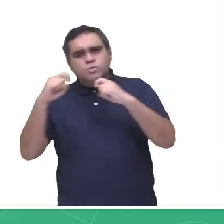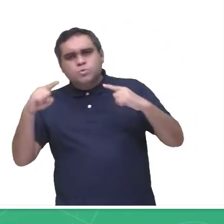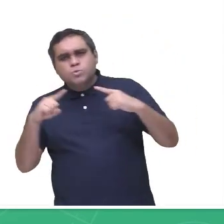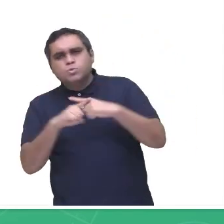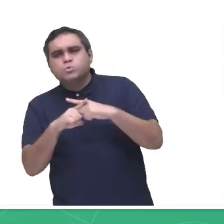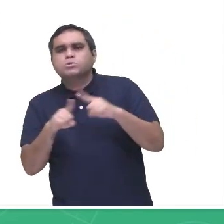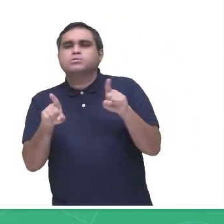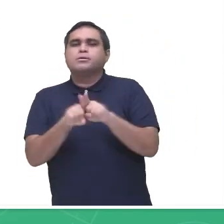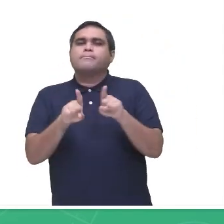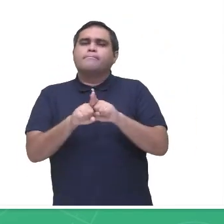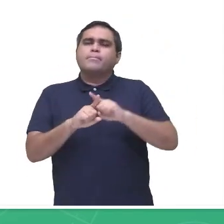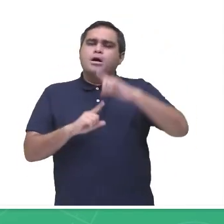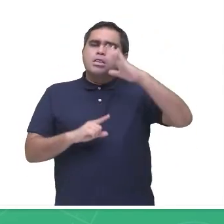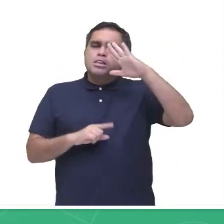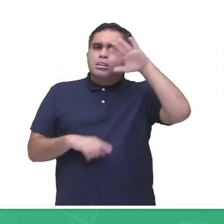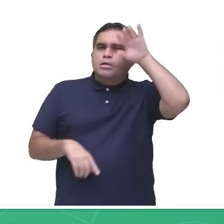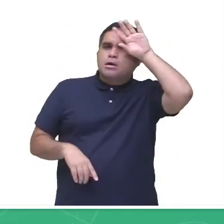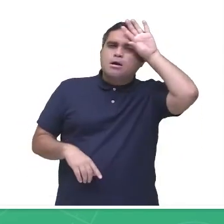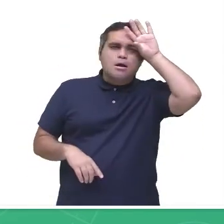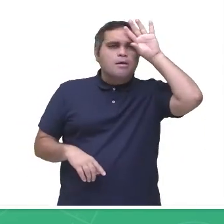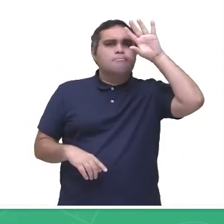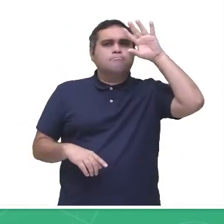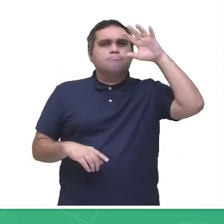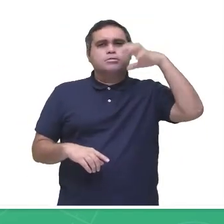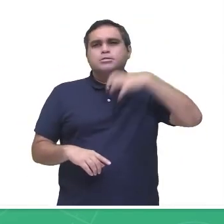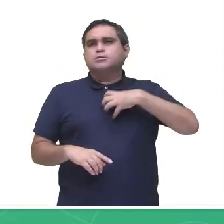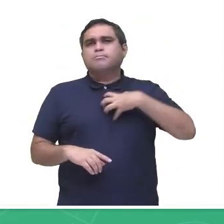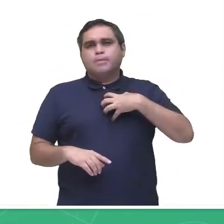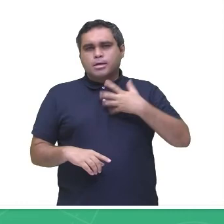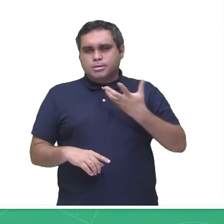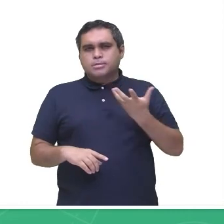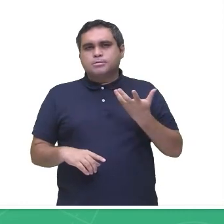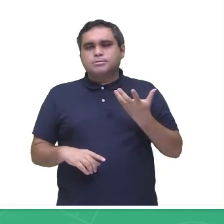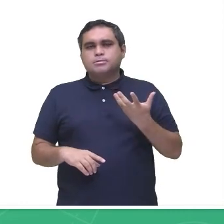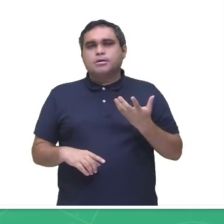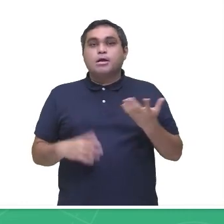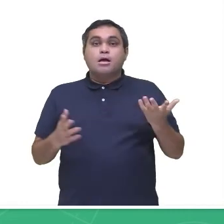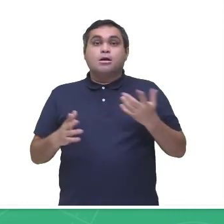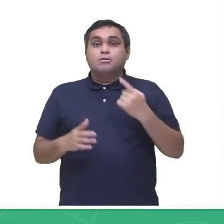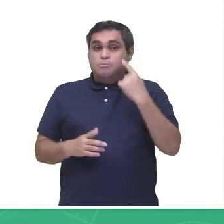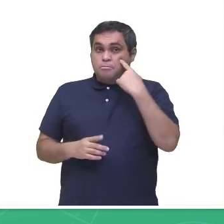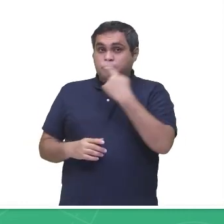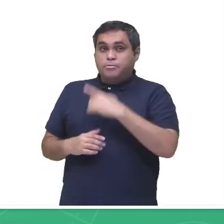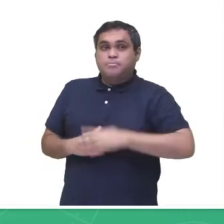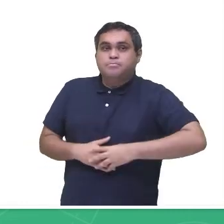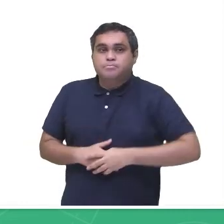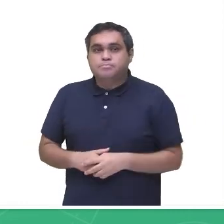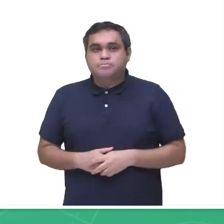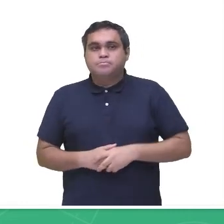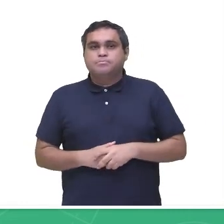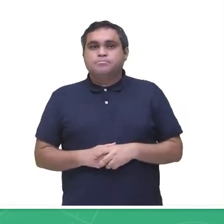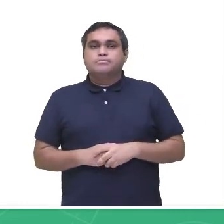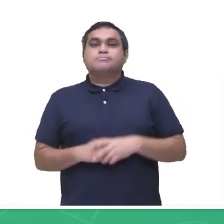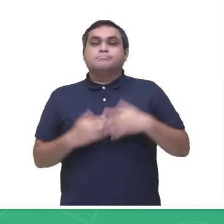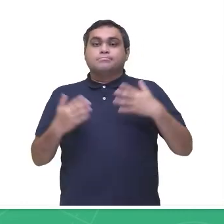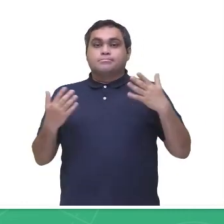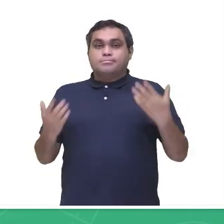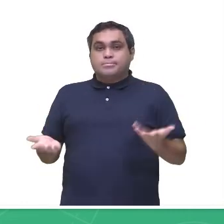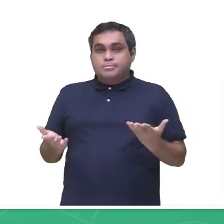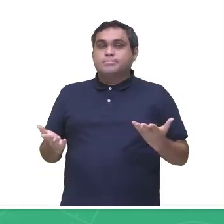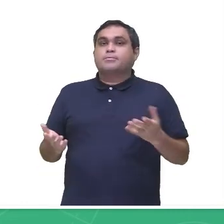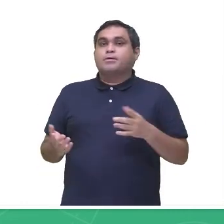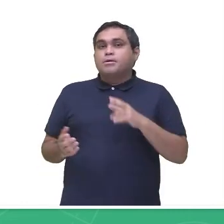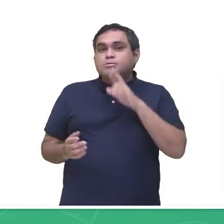eu estou gostando de ver a resposta de vocês. E agora vamos ver o que diz o nosso gabarito. Vamos lá? Então, na resposta